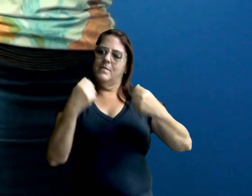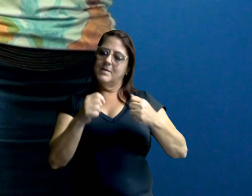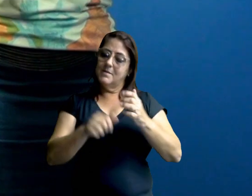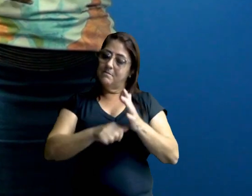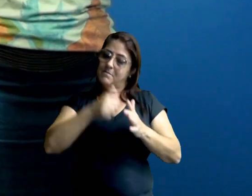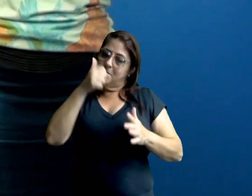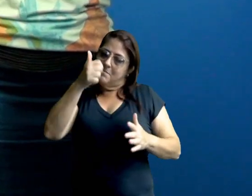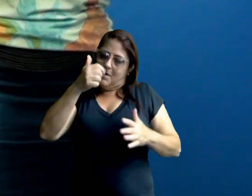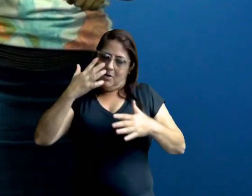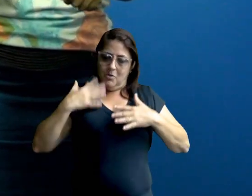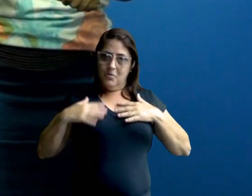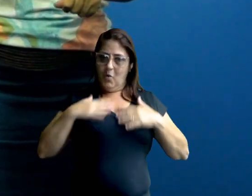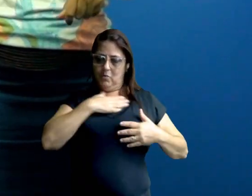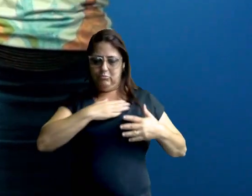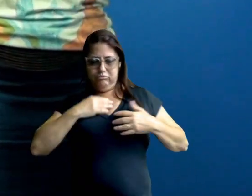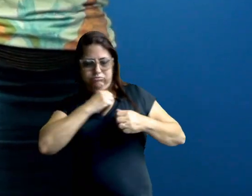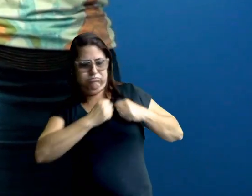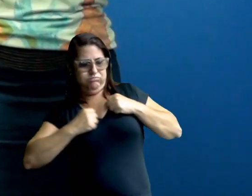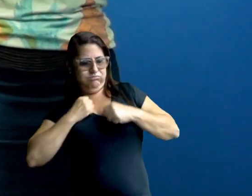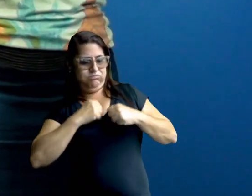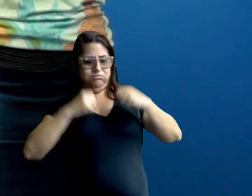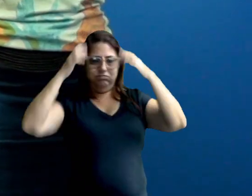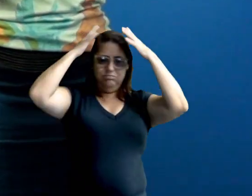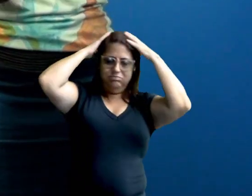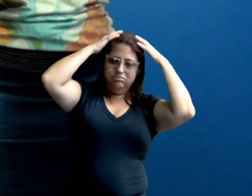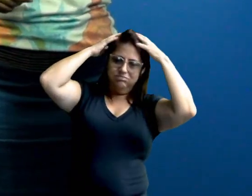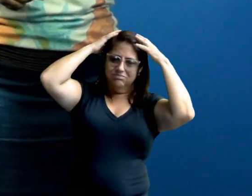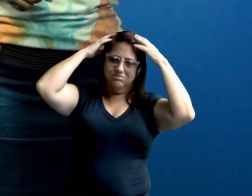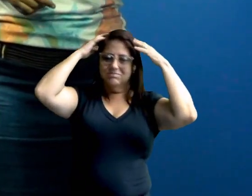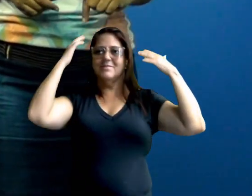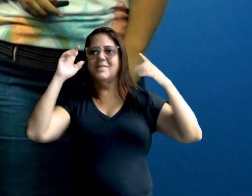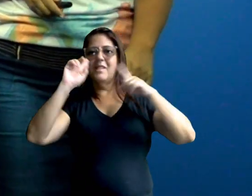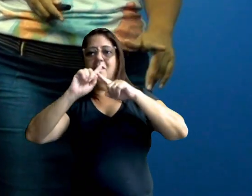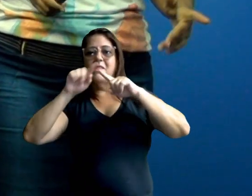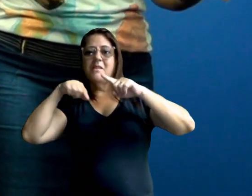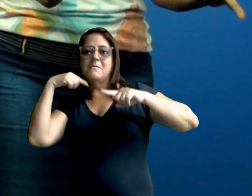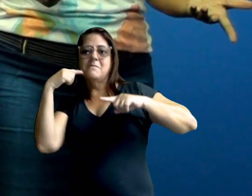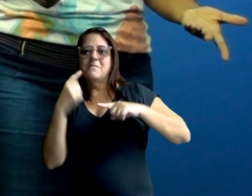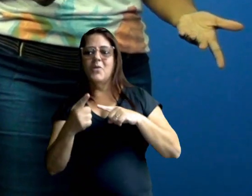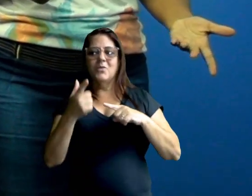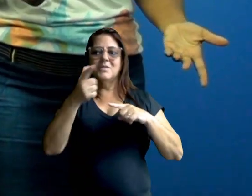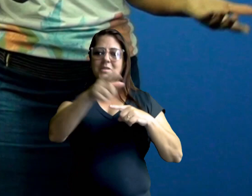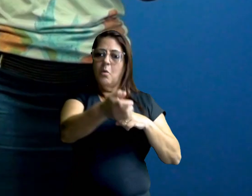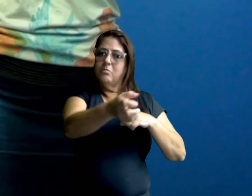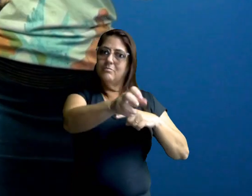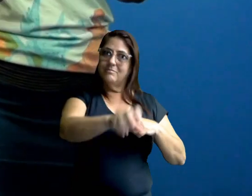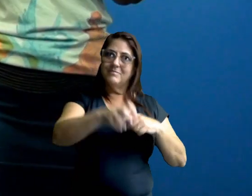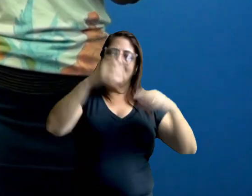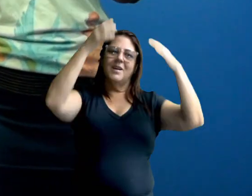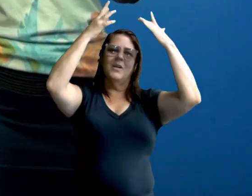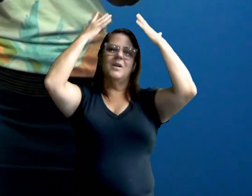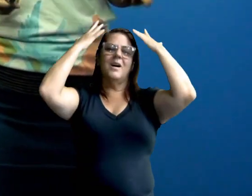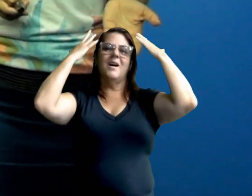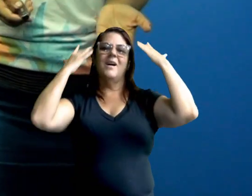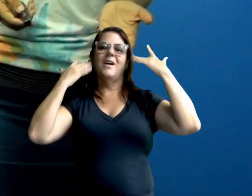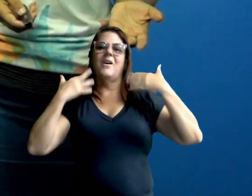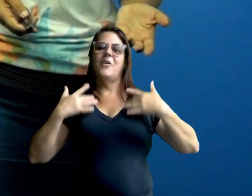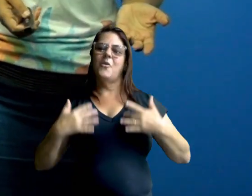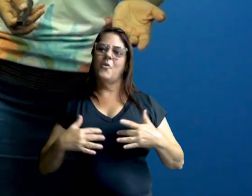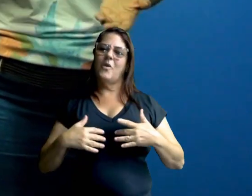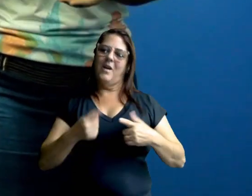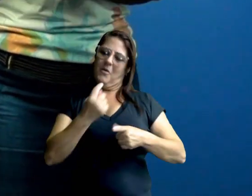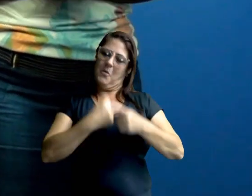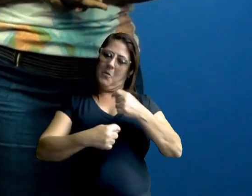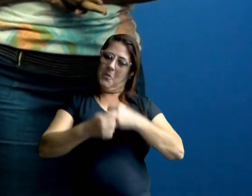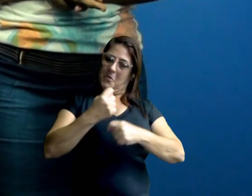se ensaboa, fecha o chuveiro para se ensaboar e depois é que você liga novamente para enxaguar. E assim você vai economizar